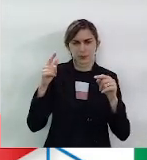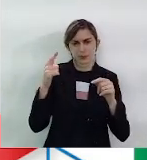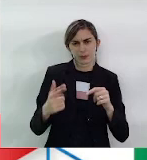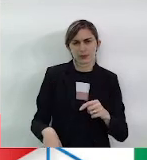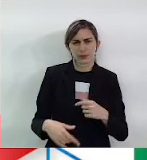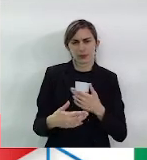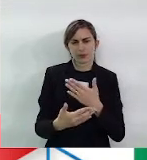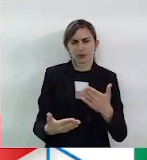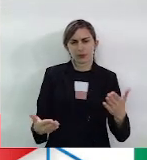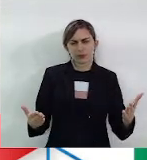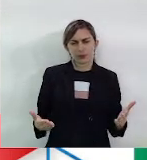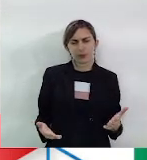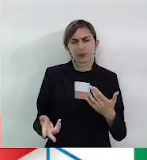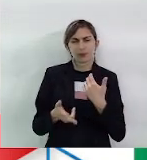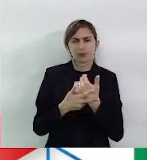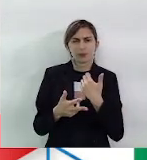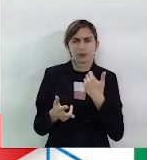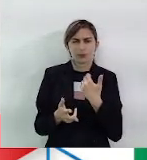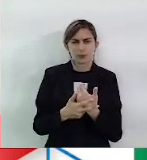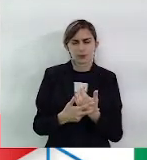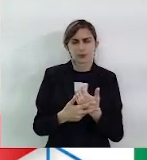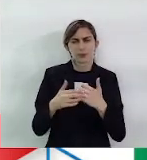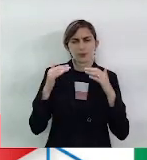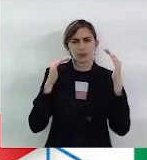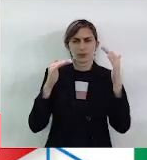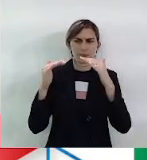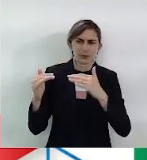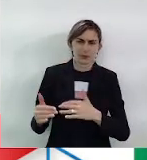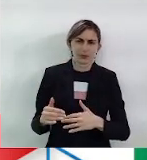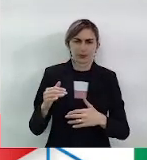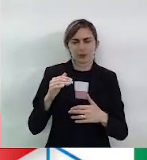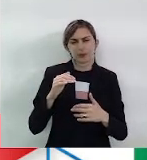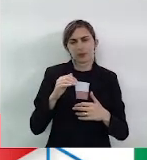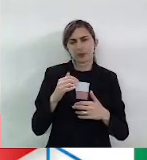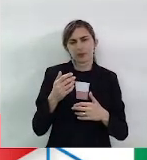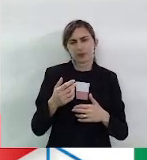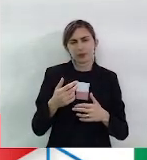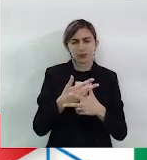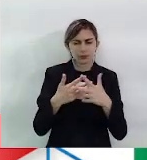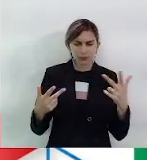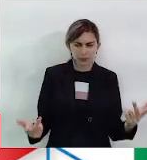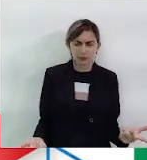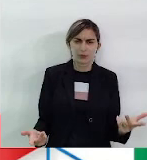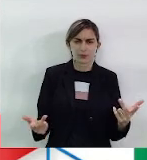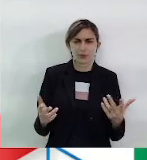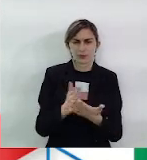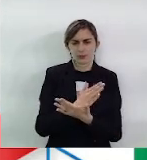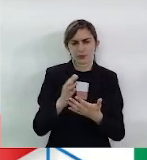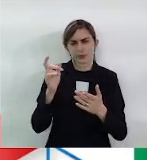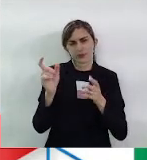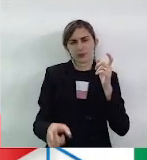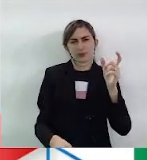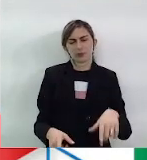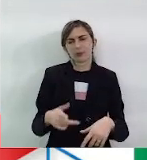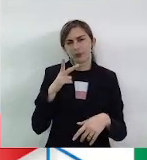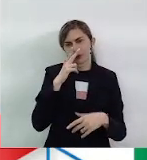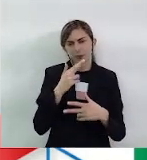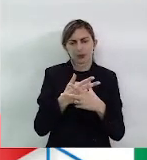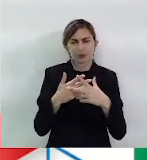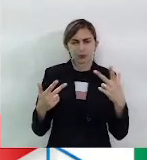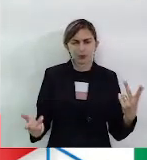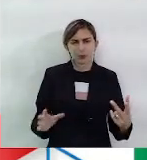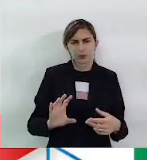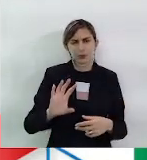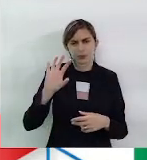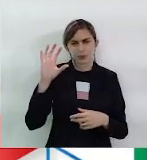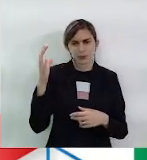né? Quando é o verbo, quem obedece, obedece a algo ou a alguém. A mesma coisa